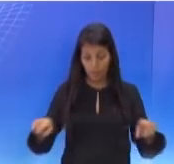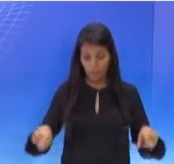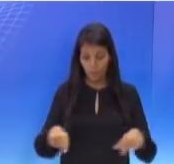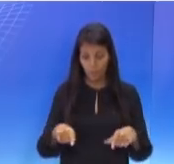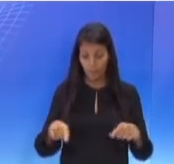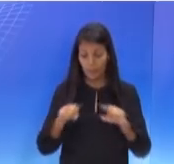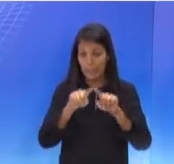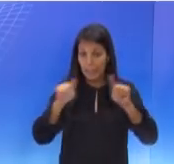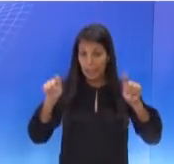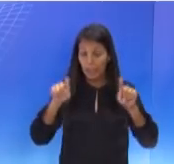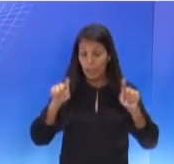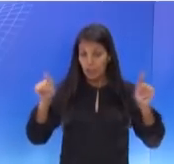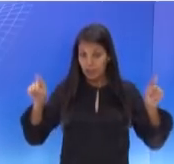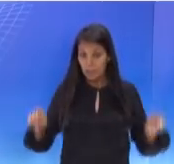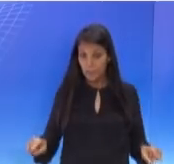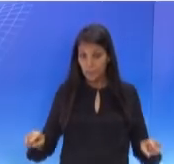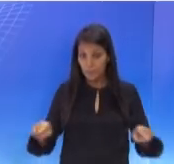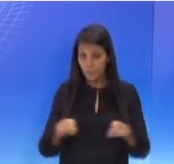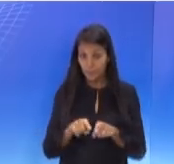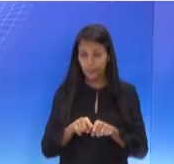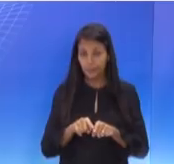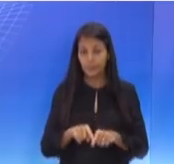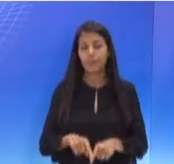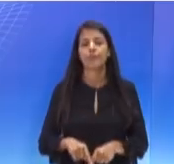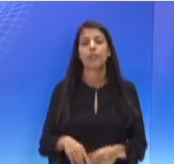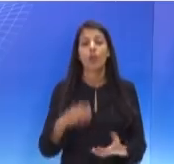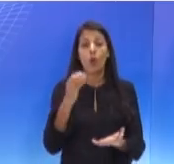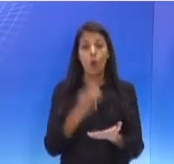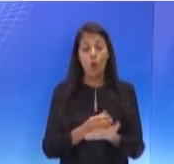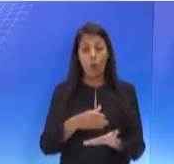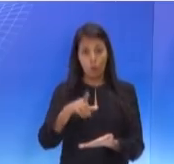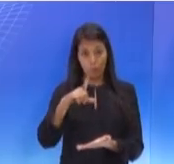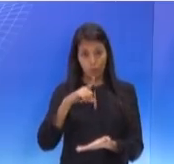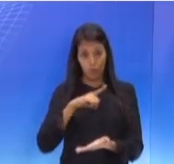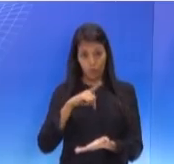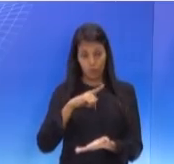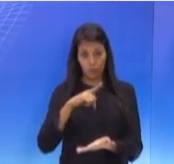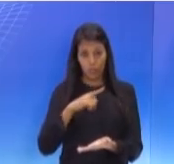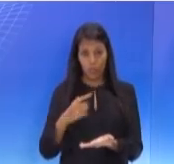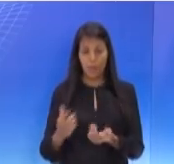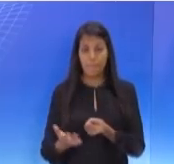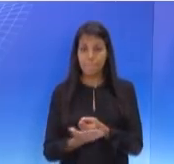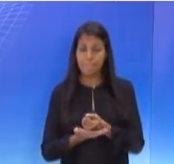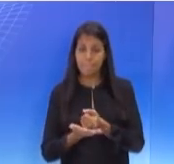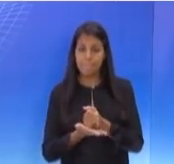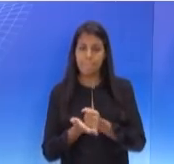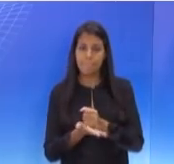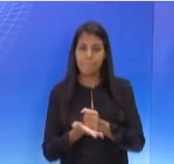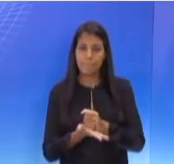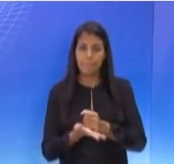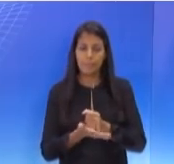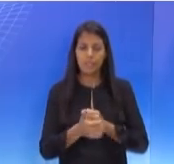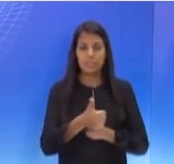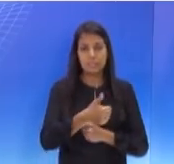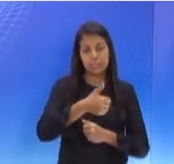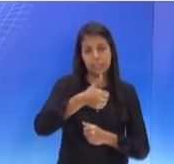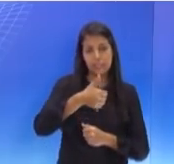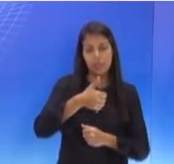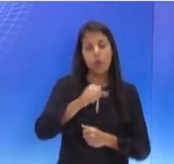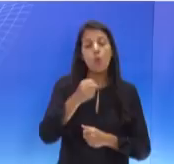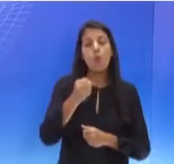e que as taças possuem as seguintes dimensões. A base tem 4 centímetros de raio, ou seja, tem 8 centímetros